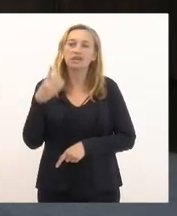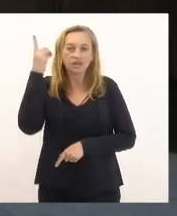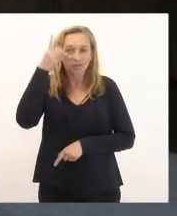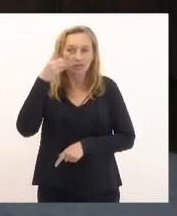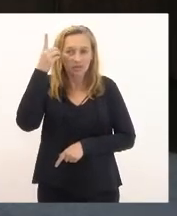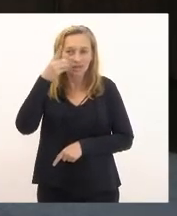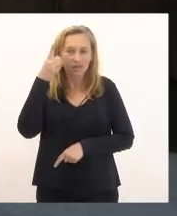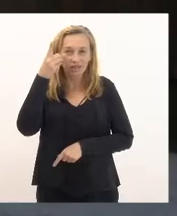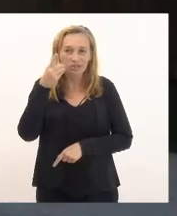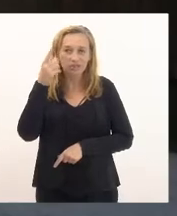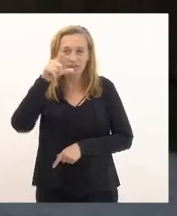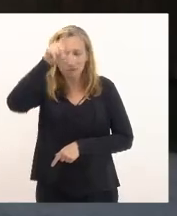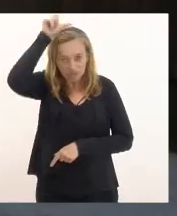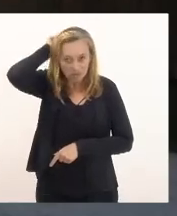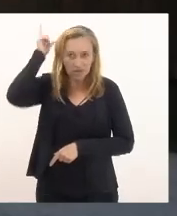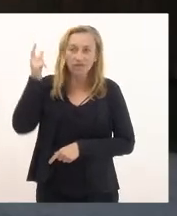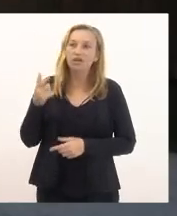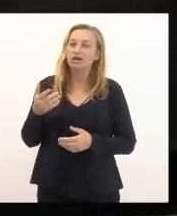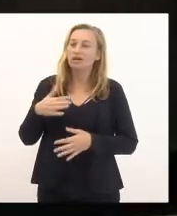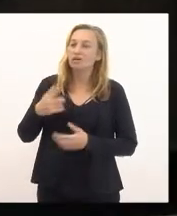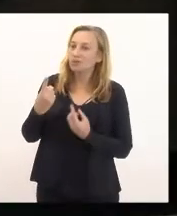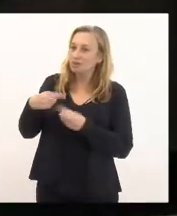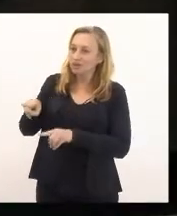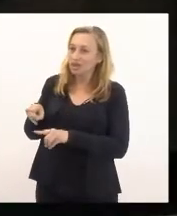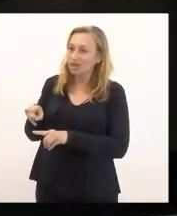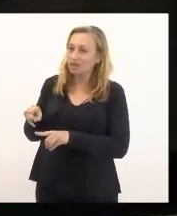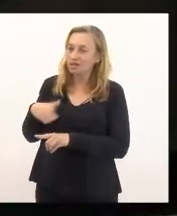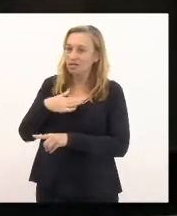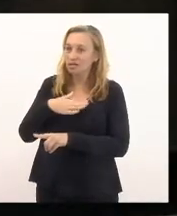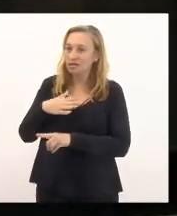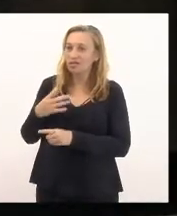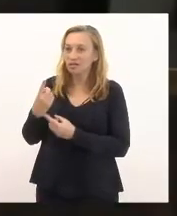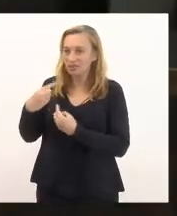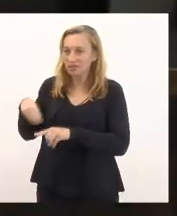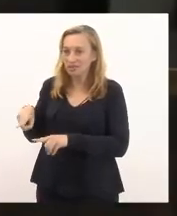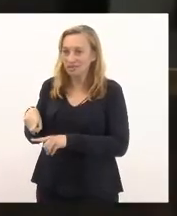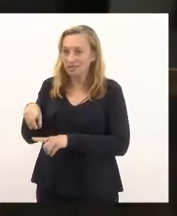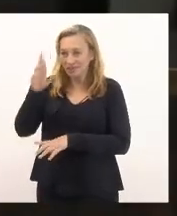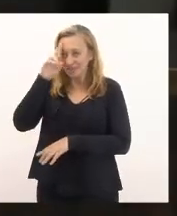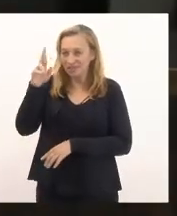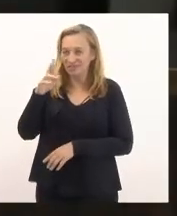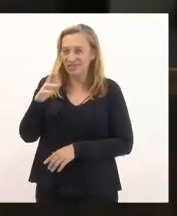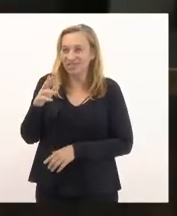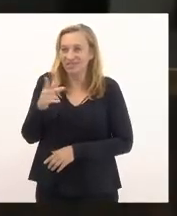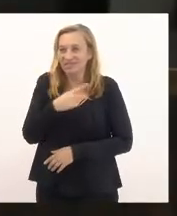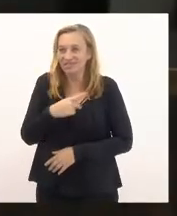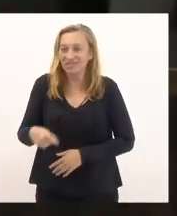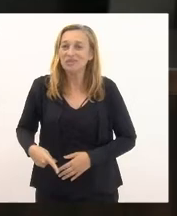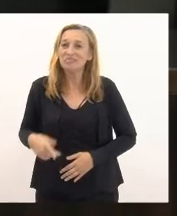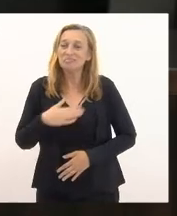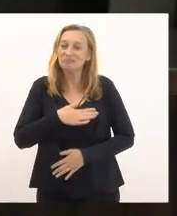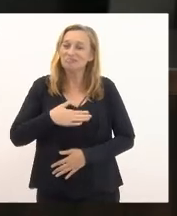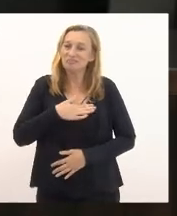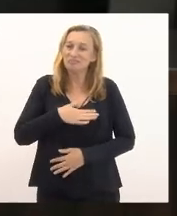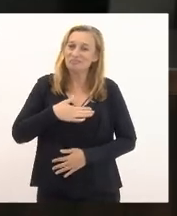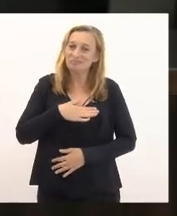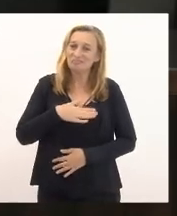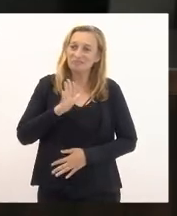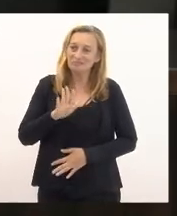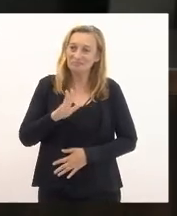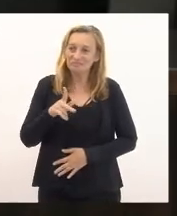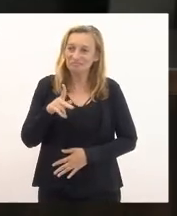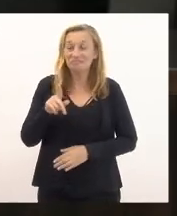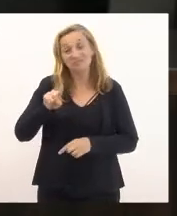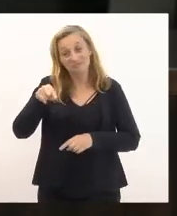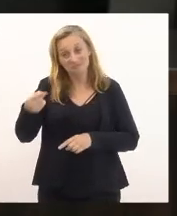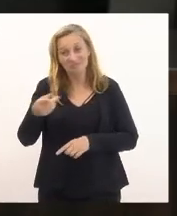também. Ao contrário, eu gostaria que Vossa Excelência. Um instante, por favor. Obrigado, presidente. Obrigado. Vossa Excelência terá todo o tempo para fazer as suas ponderações